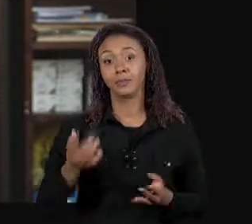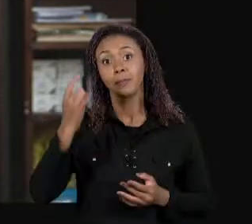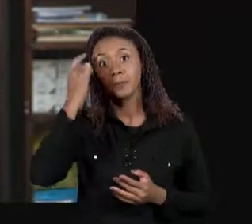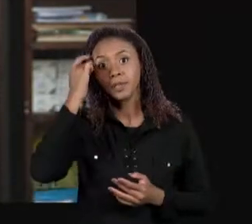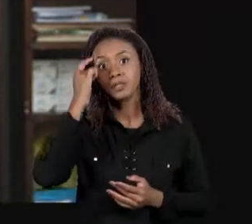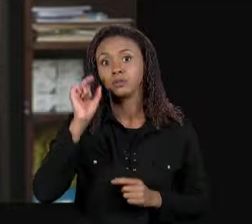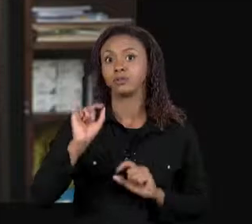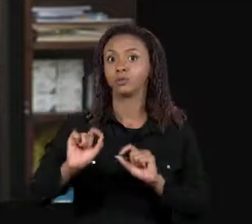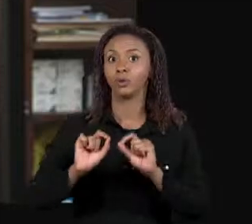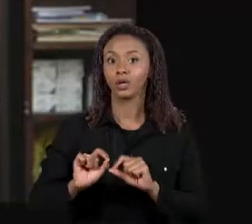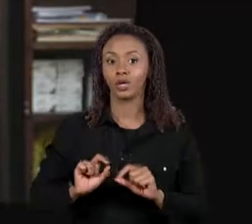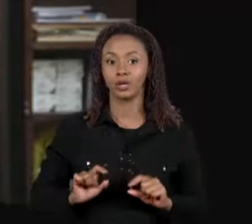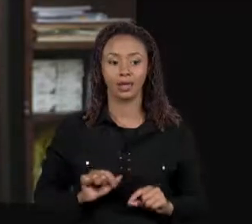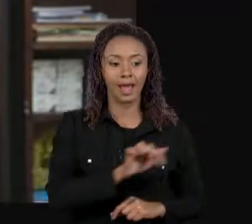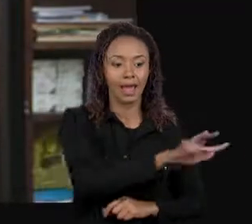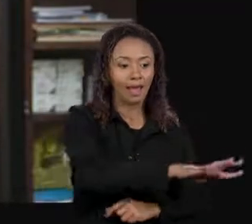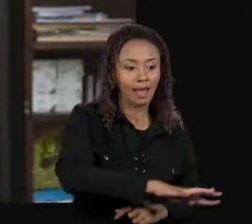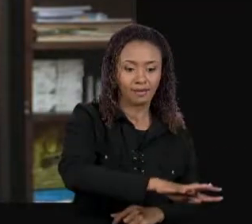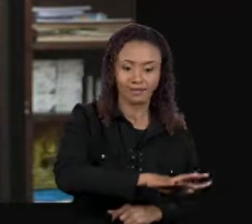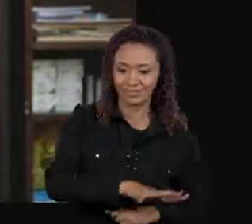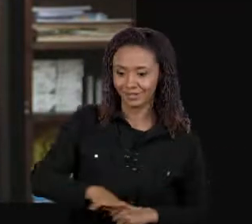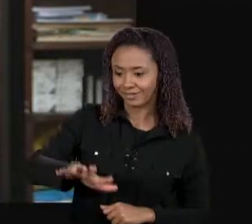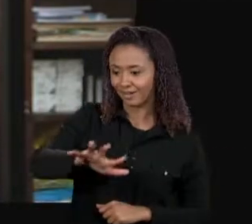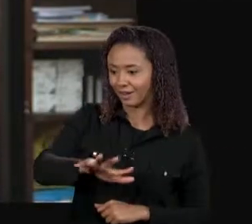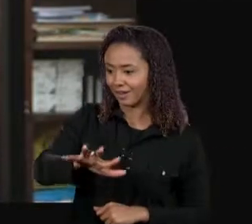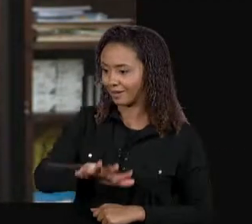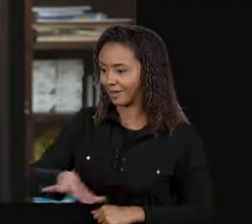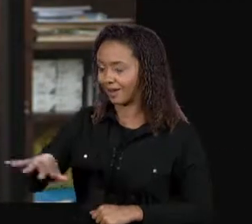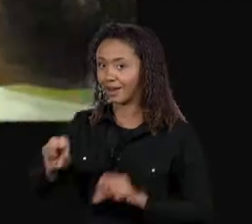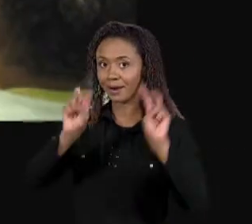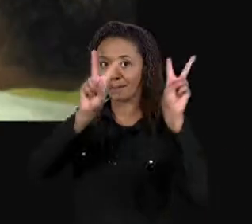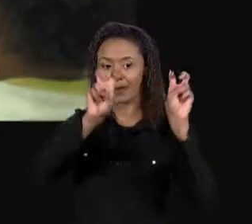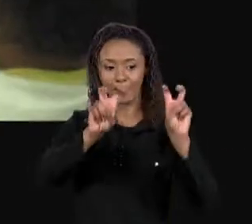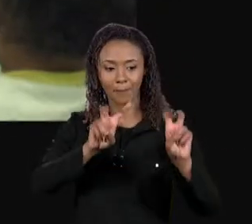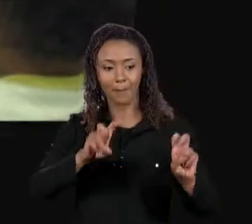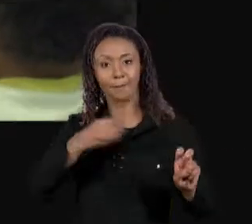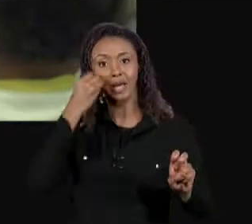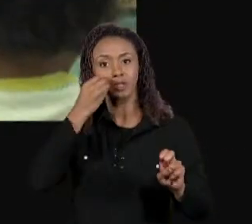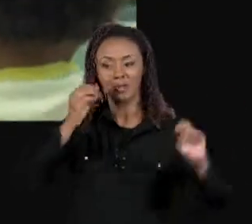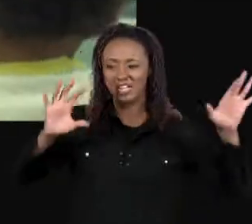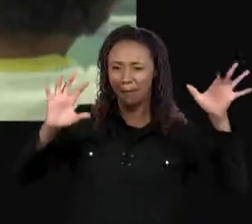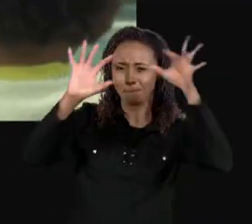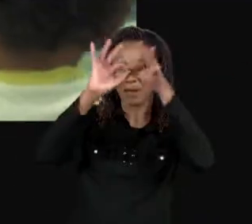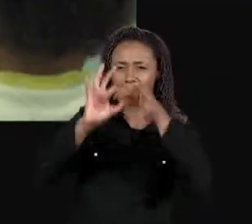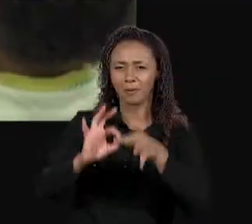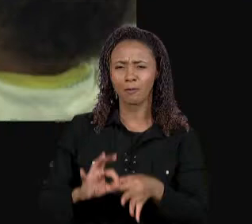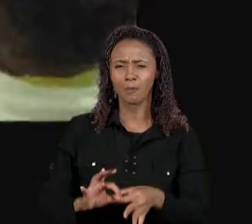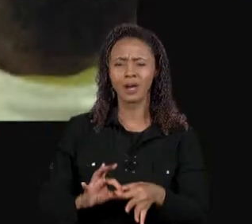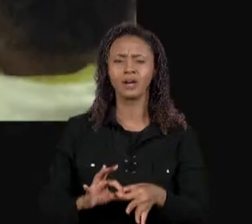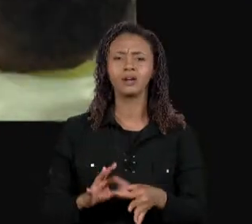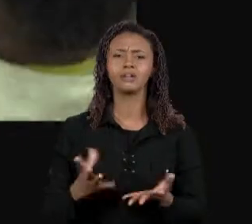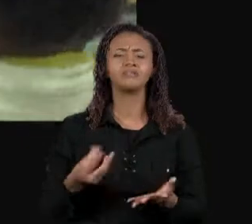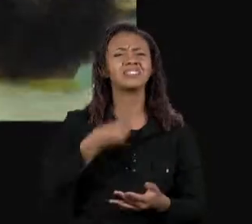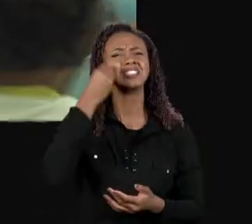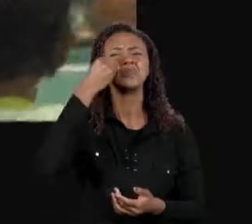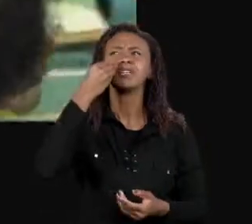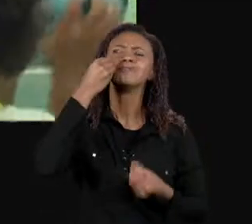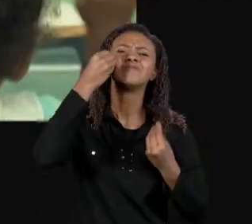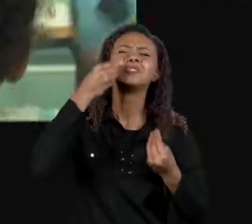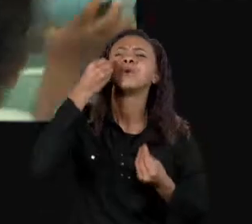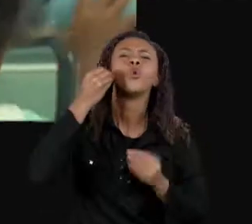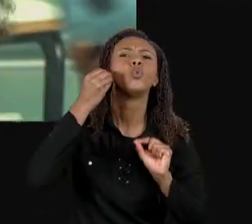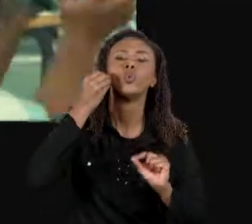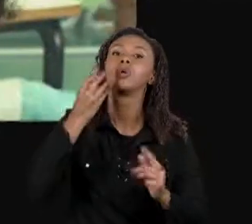ou áreas e zonas, né, de experiências. Que experiências são essas? Experiências